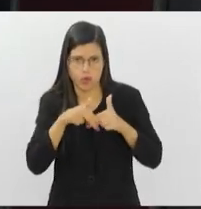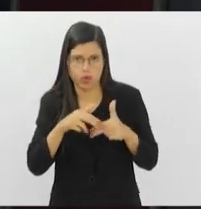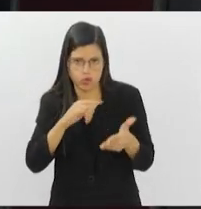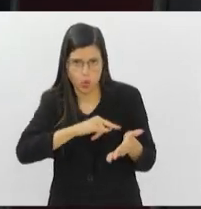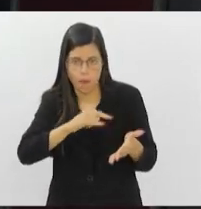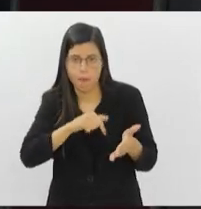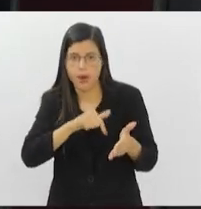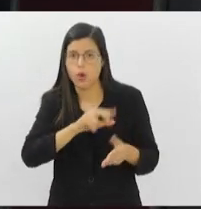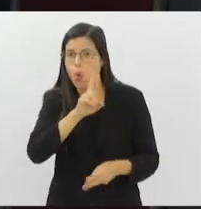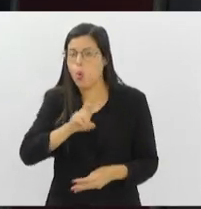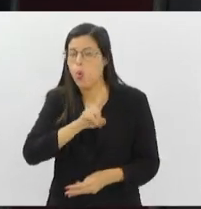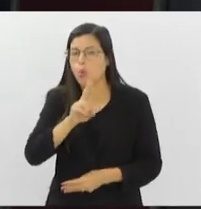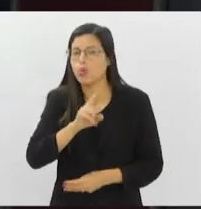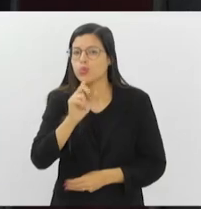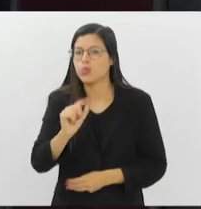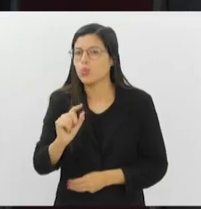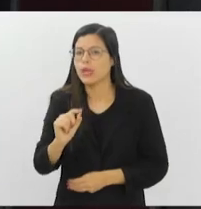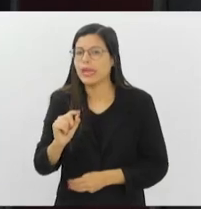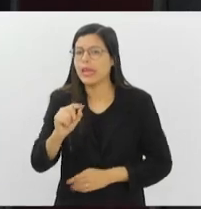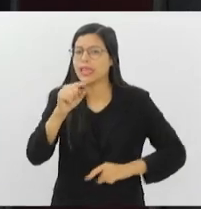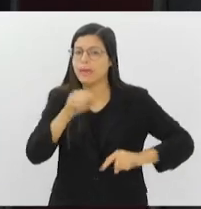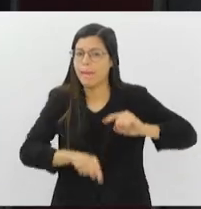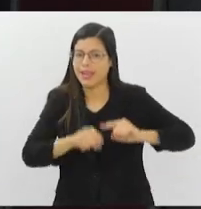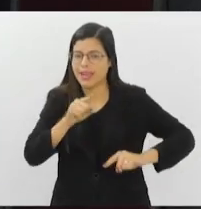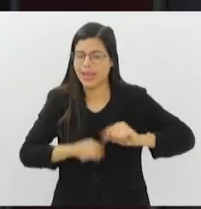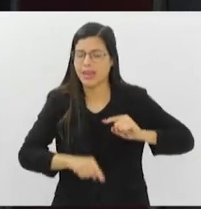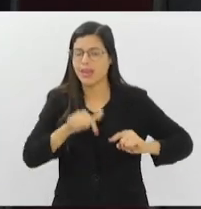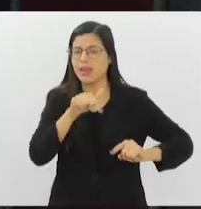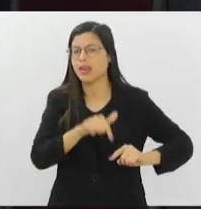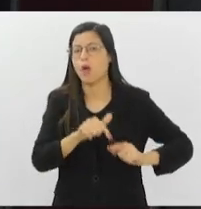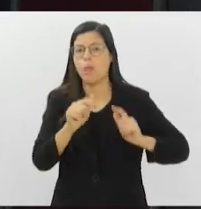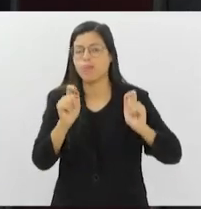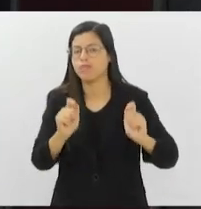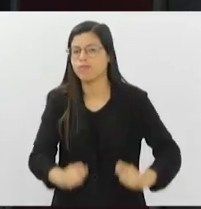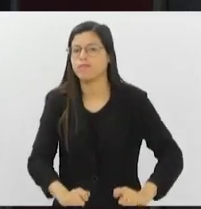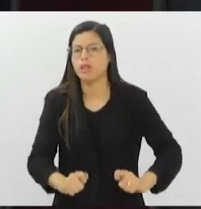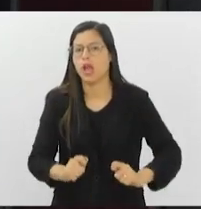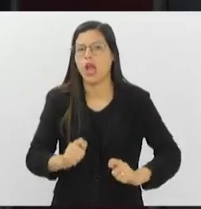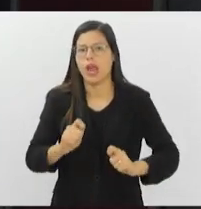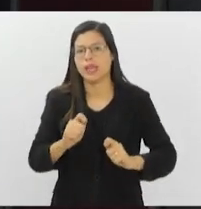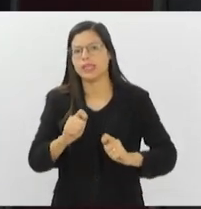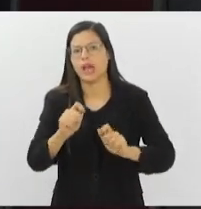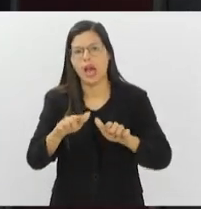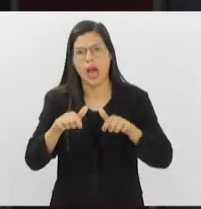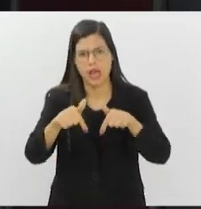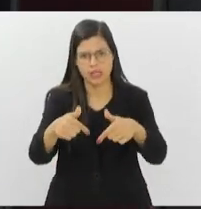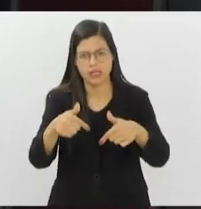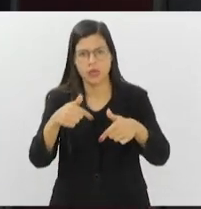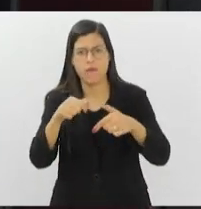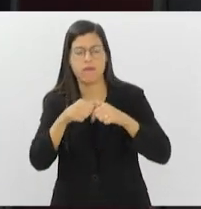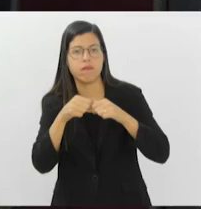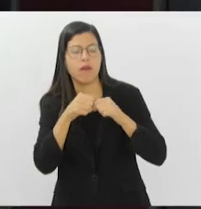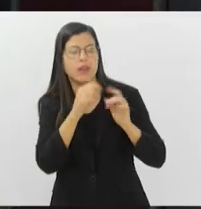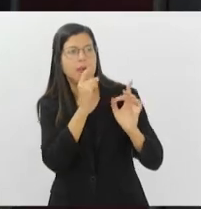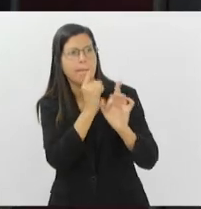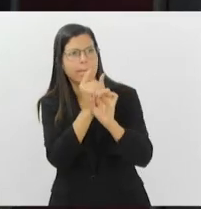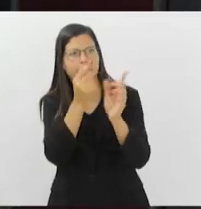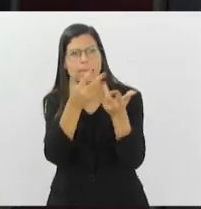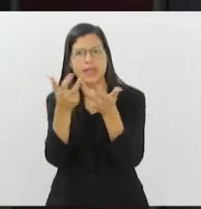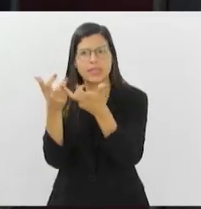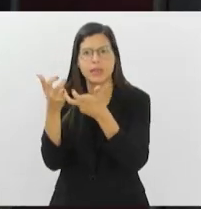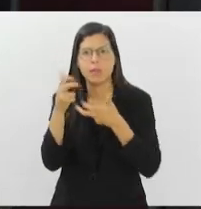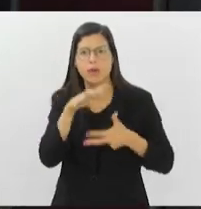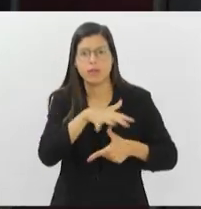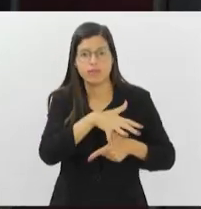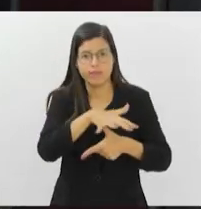transponder o uso desse equipamento possibilitará que as atividades Aeronáuticas façam identificação de eventuais aeronaves que